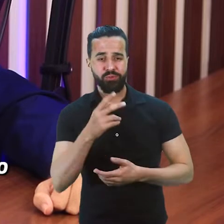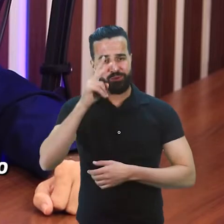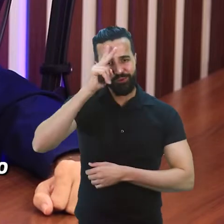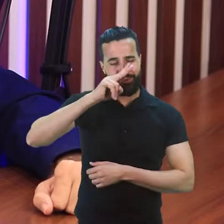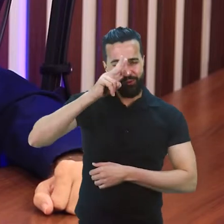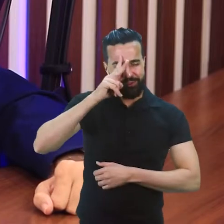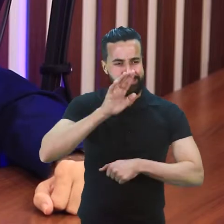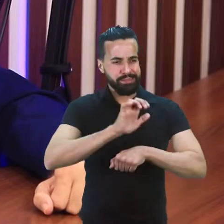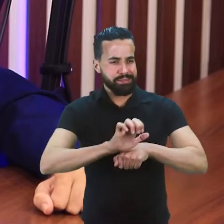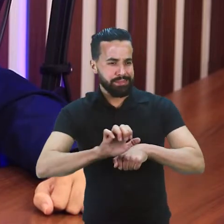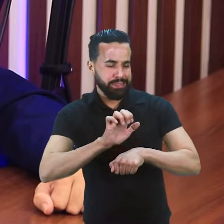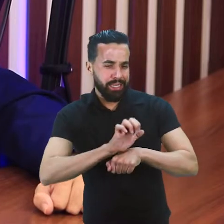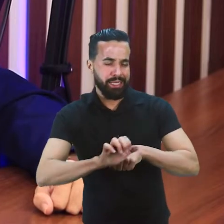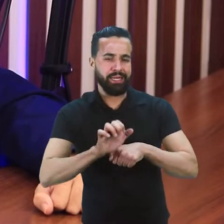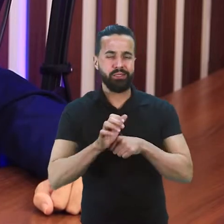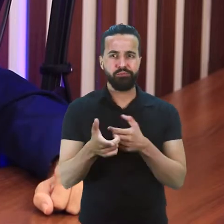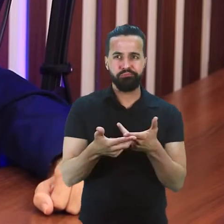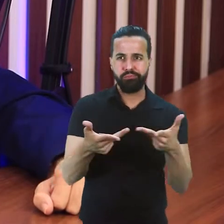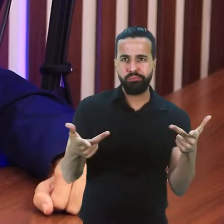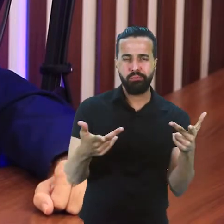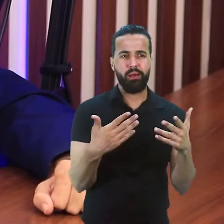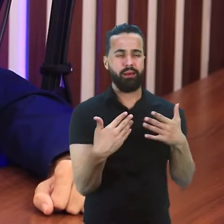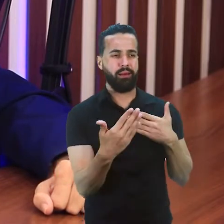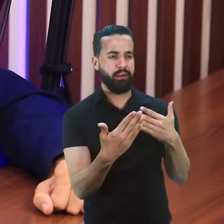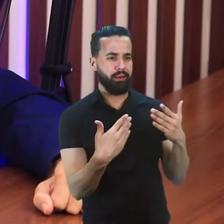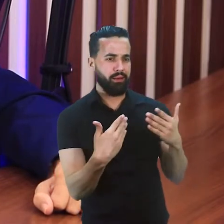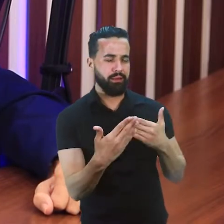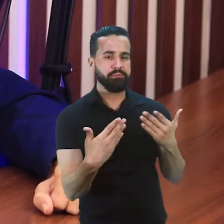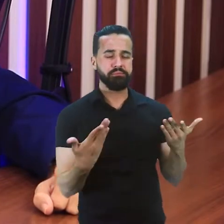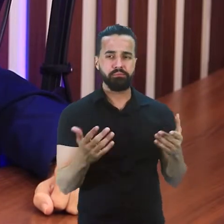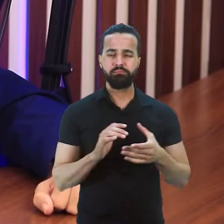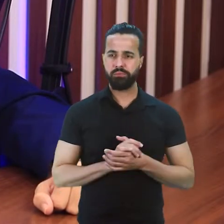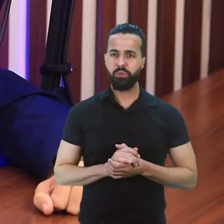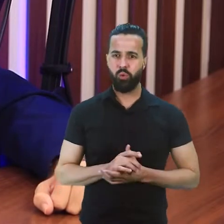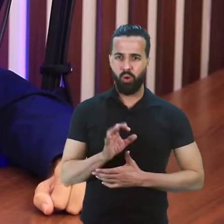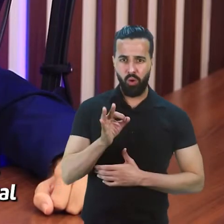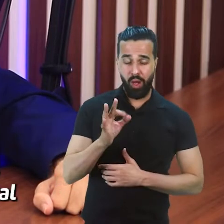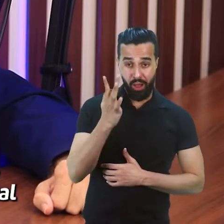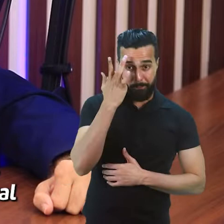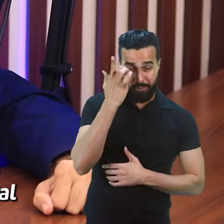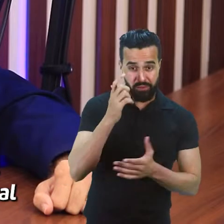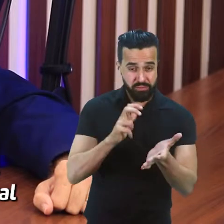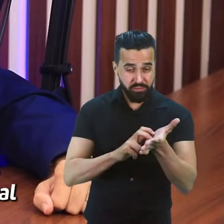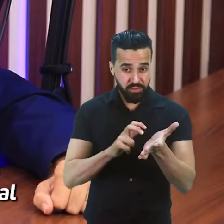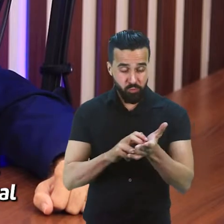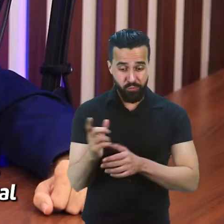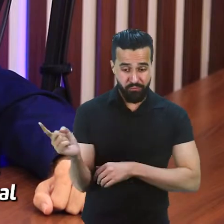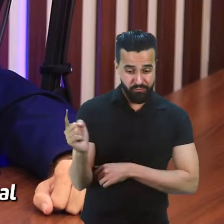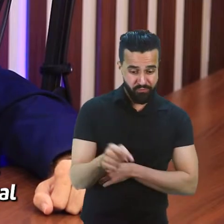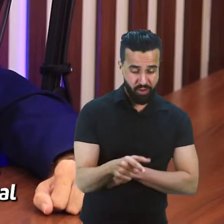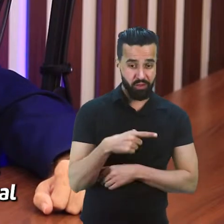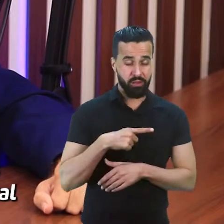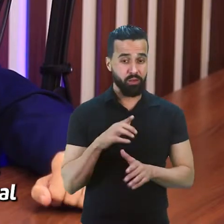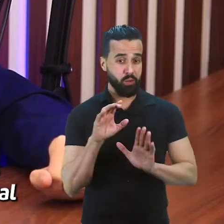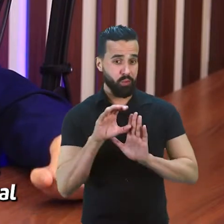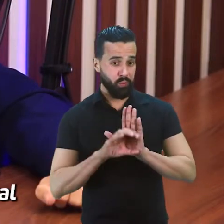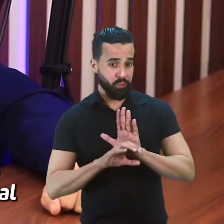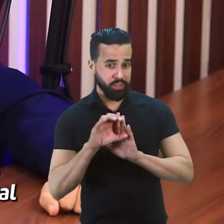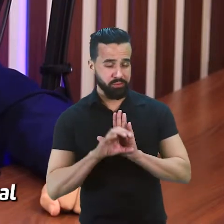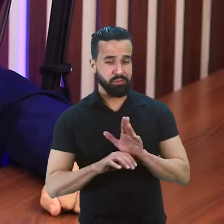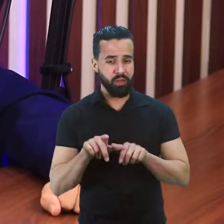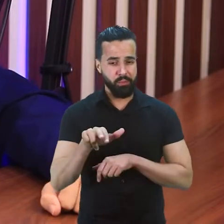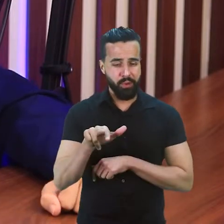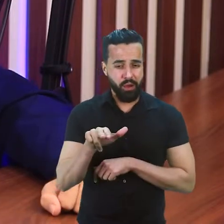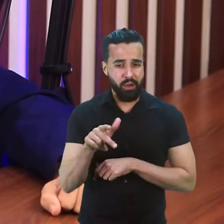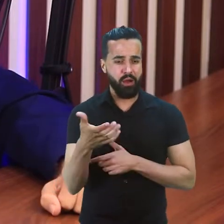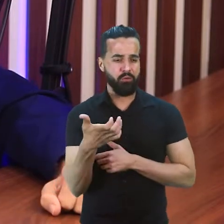estagiado e tal. E aí ele pegou e falou, não, amanhã cedo você vem aqui, traz o currículo para minha irmã, vou falar que eu conversei com você e